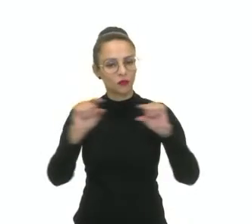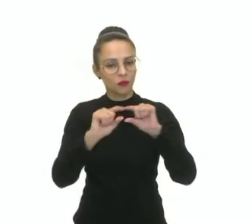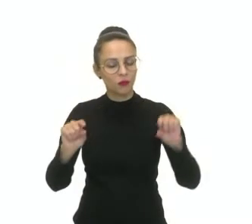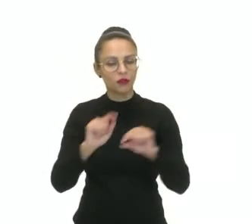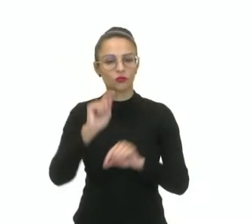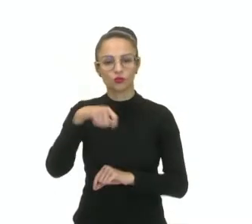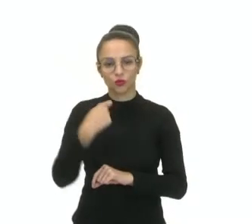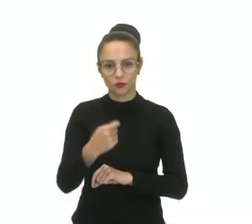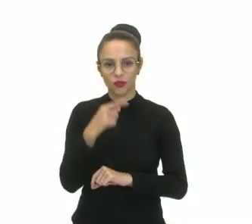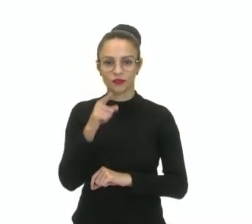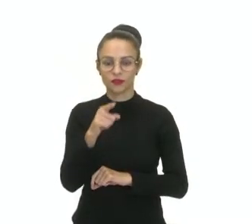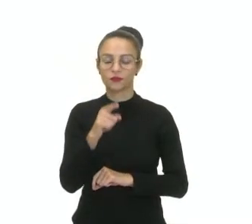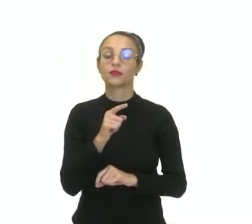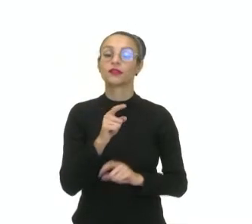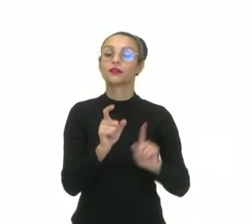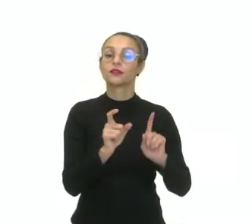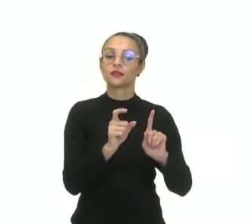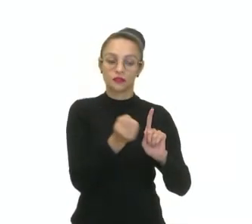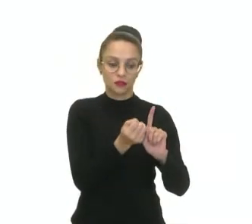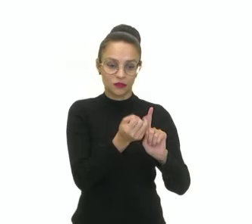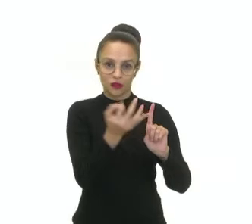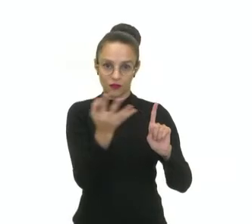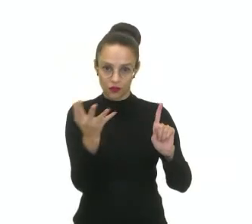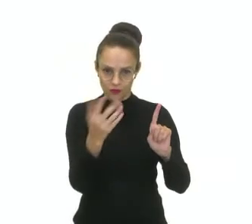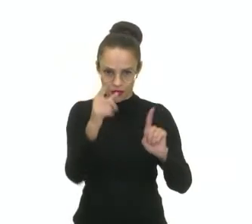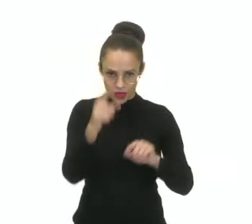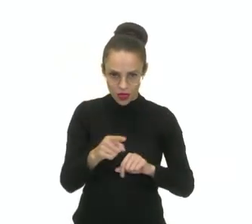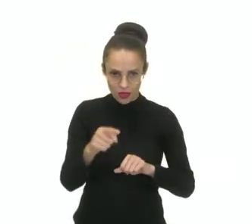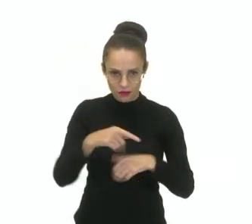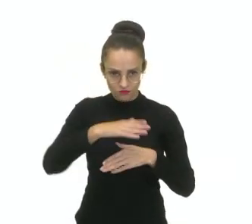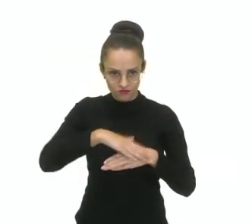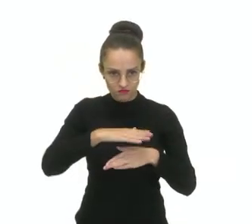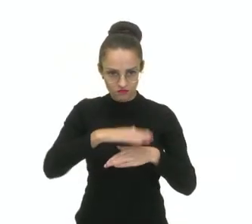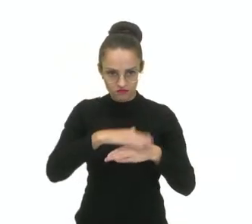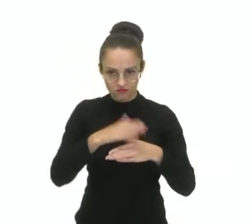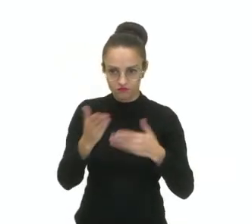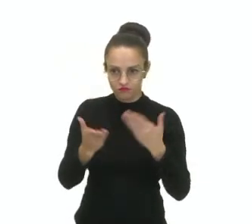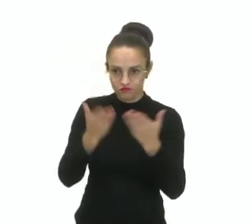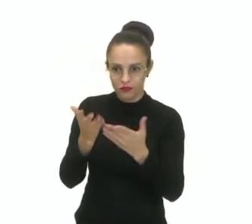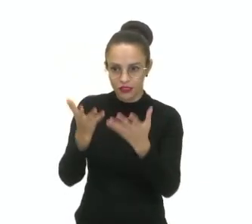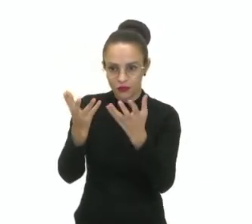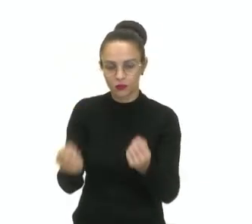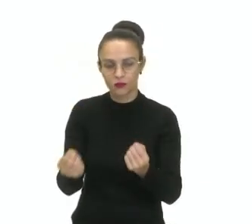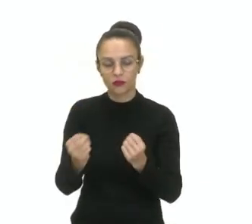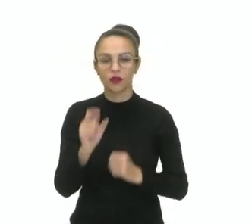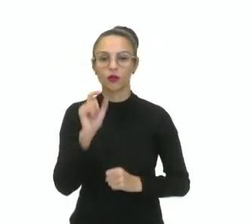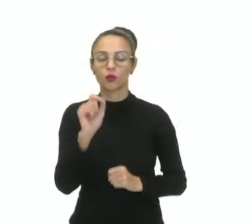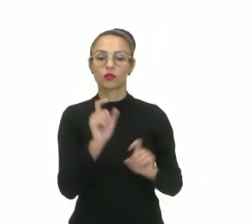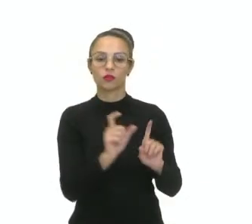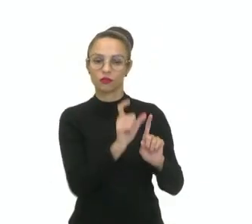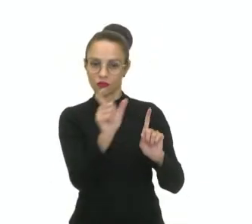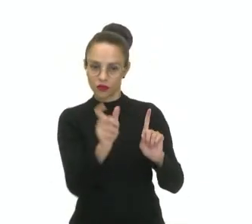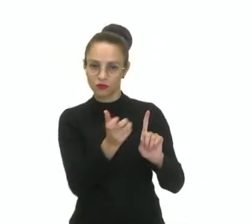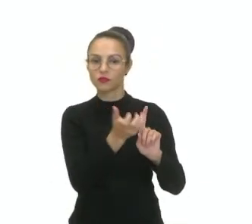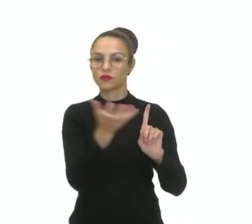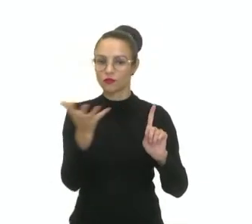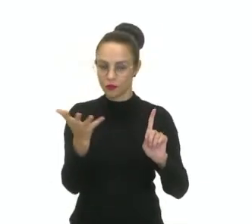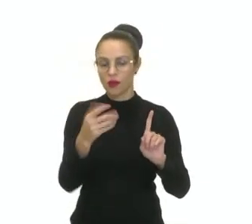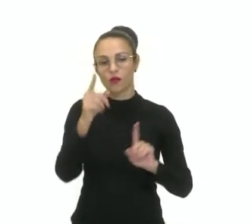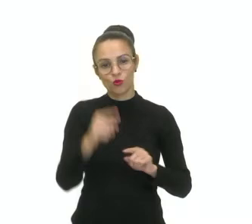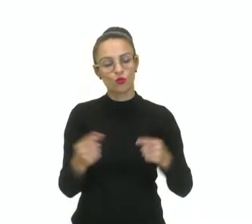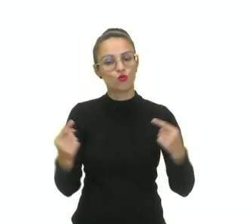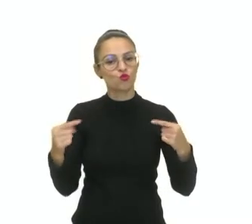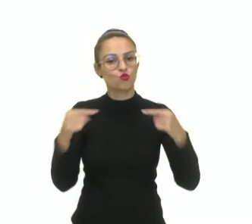O texto não verbal é responsável pela persuasão? O texto verbal e não verbal são